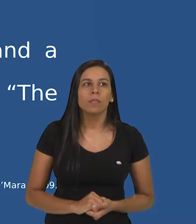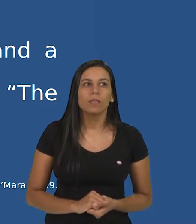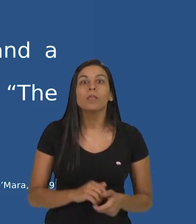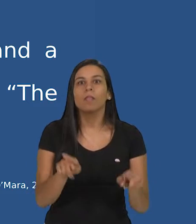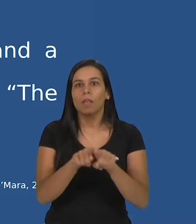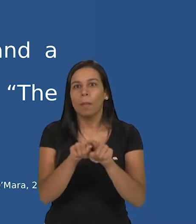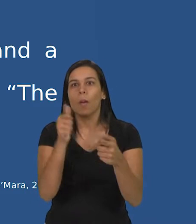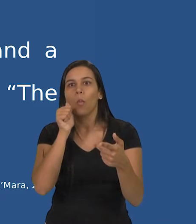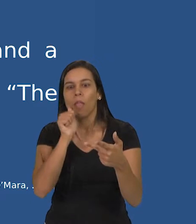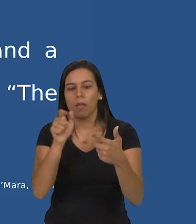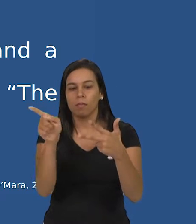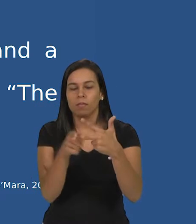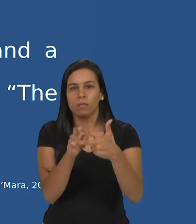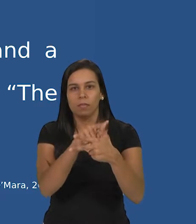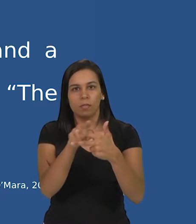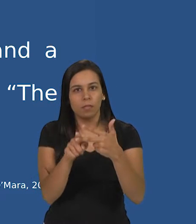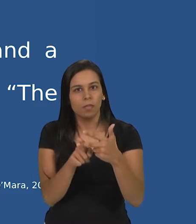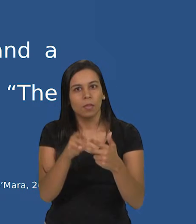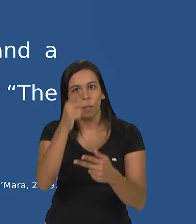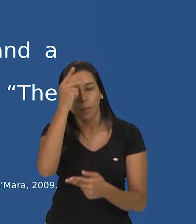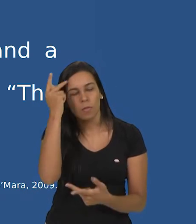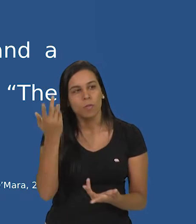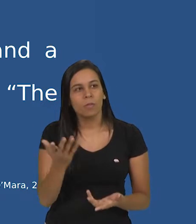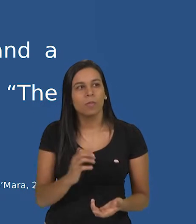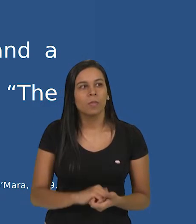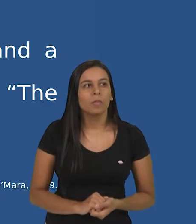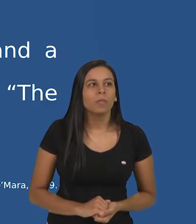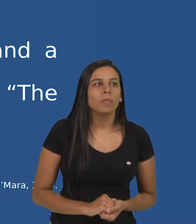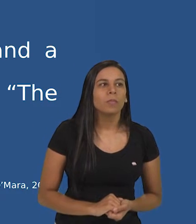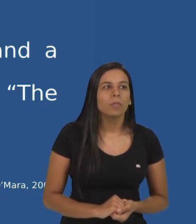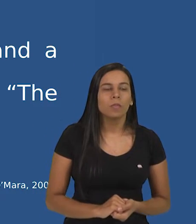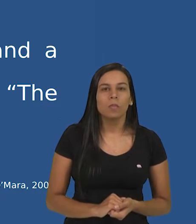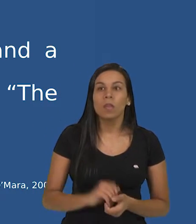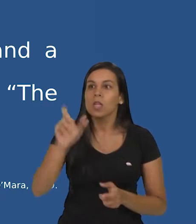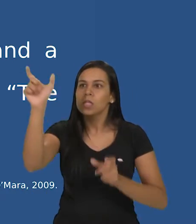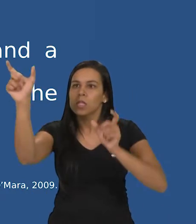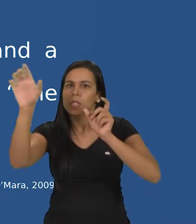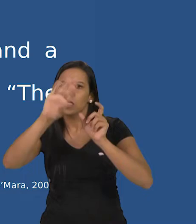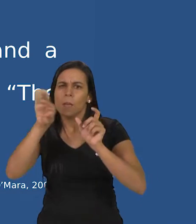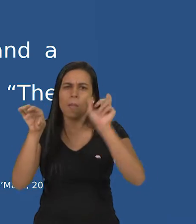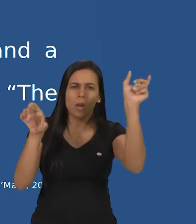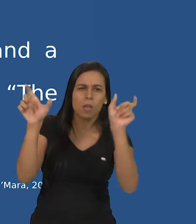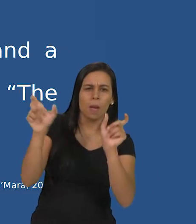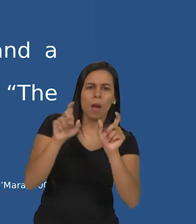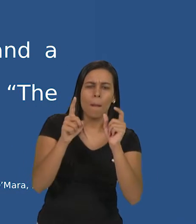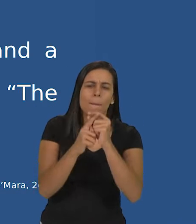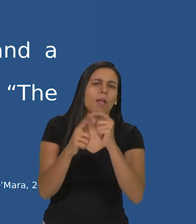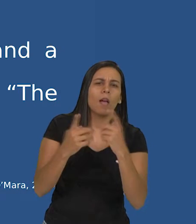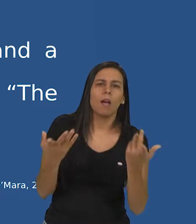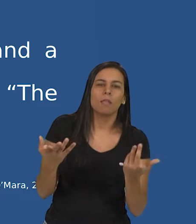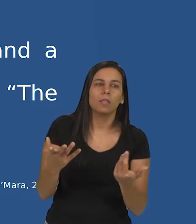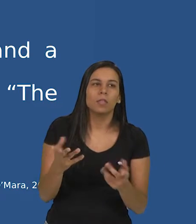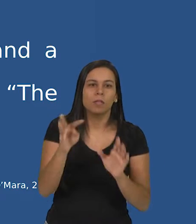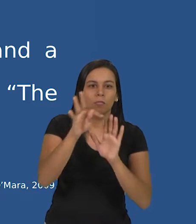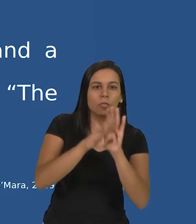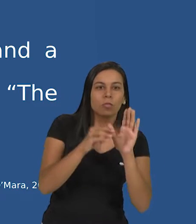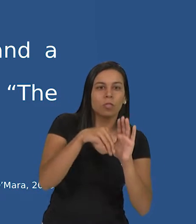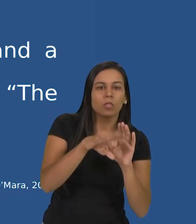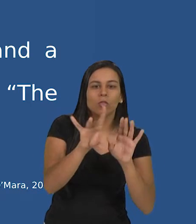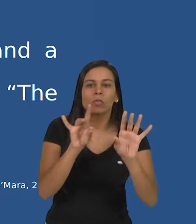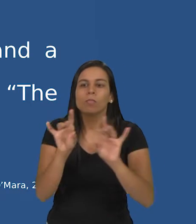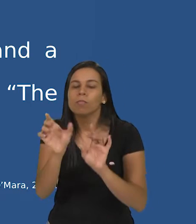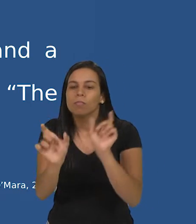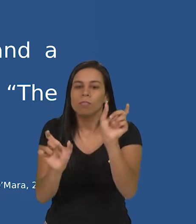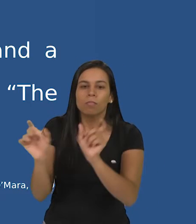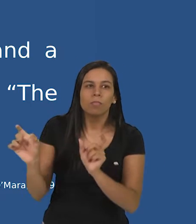mulher. Eu estou destacando as palavras que têm mais peso no texto para que a gente situe. Então esse texto está aí, peraí. Esse texto está aí fala de um